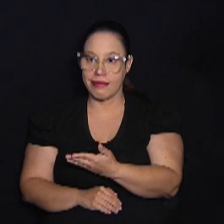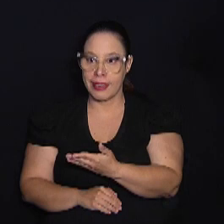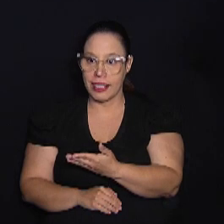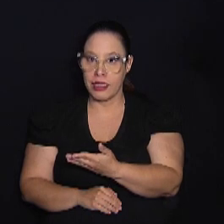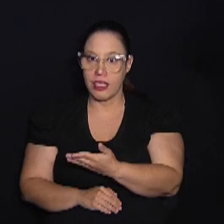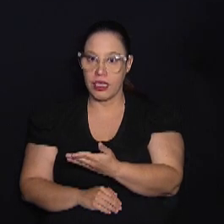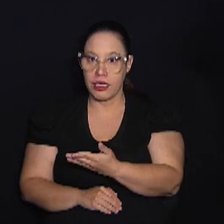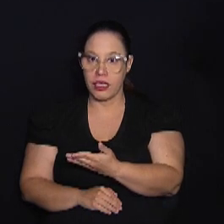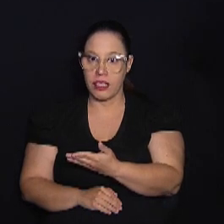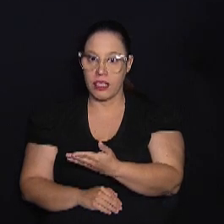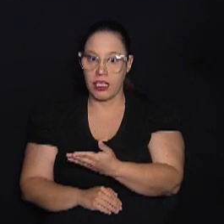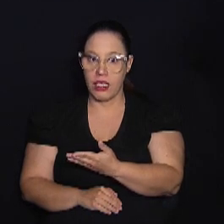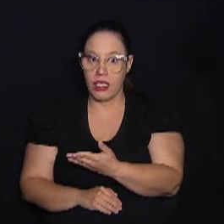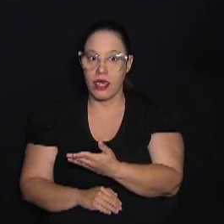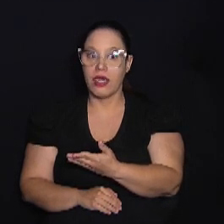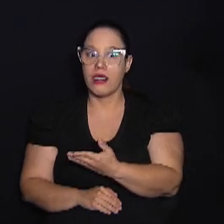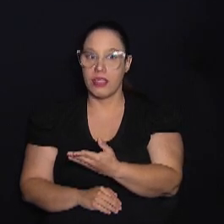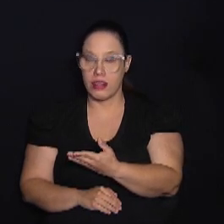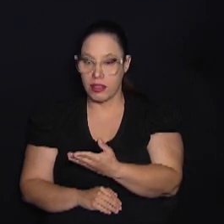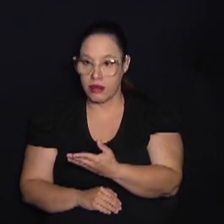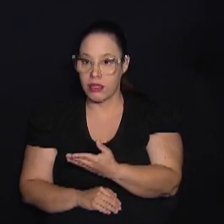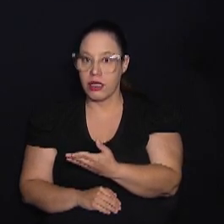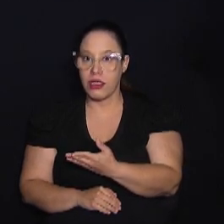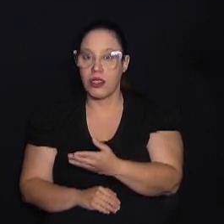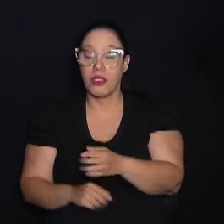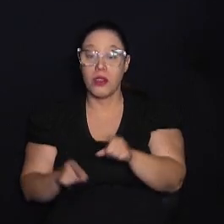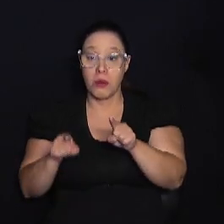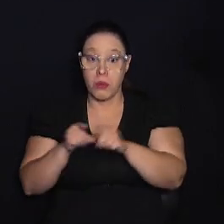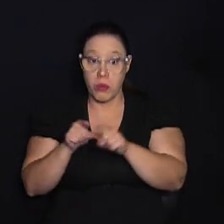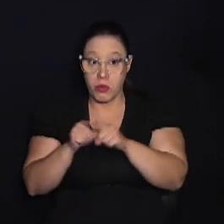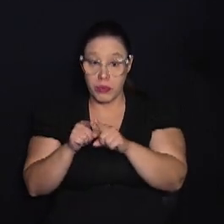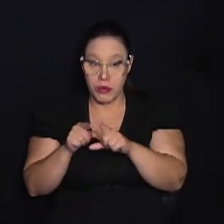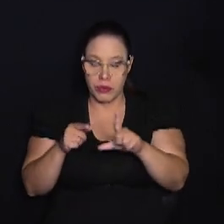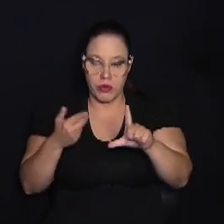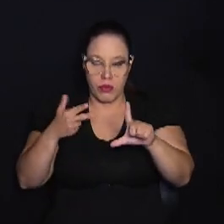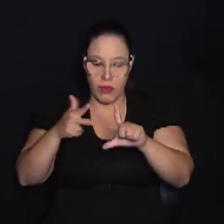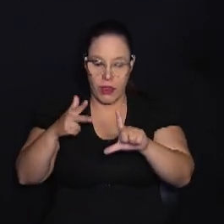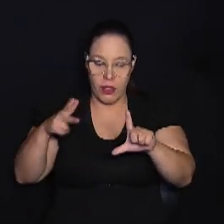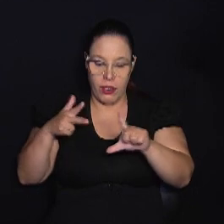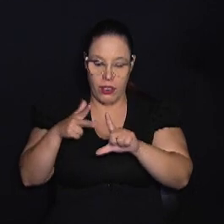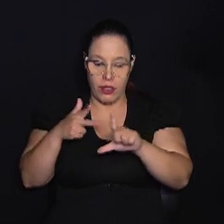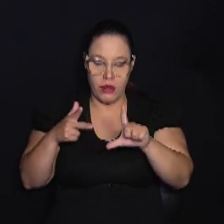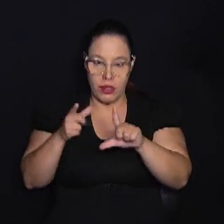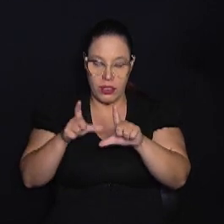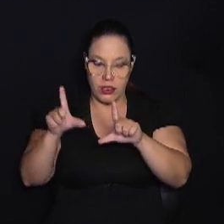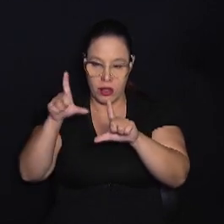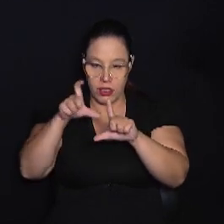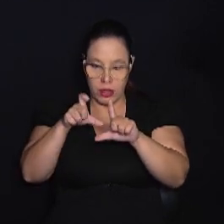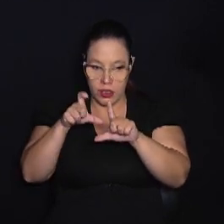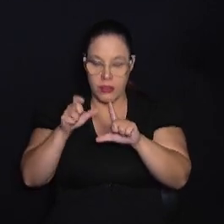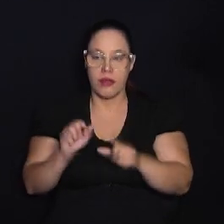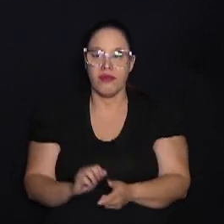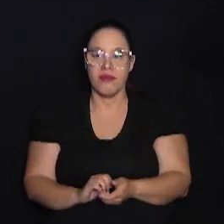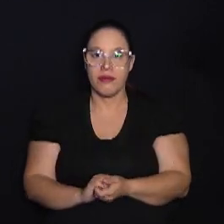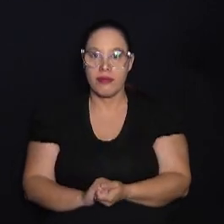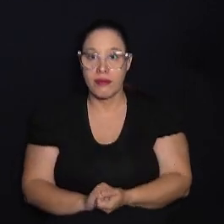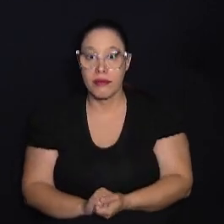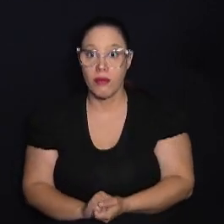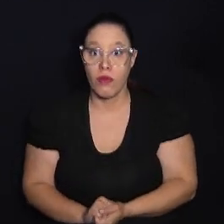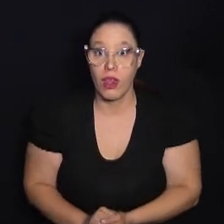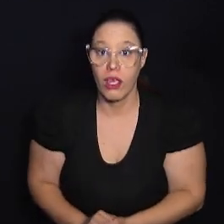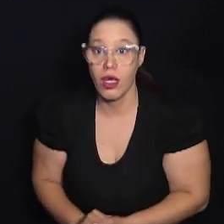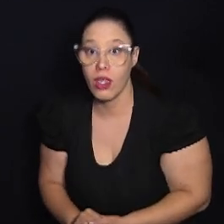978293776. Vai aparecer aí na sua tela também um QR Code para você acessar pelo celular.